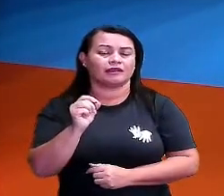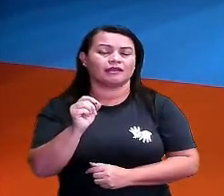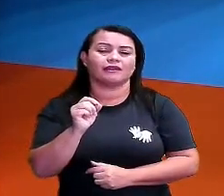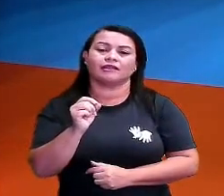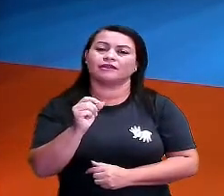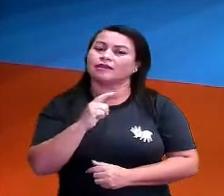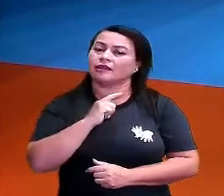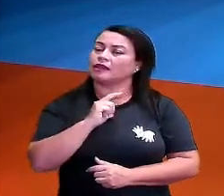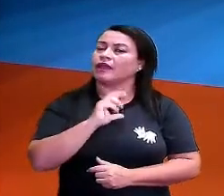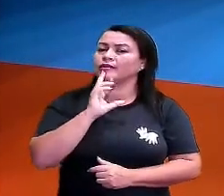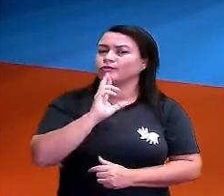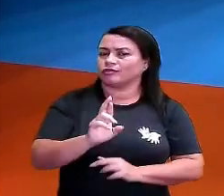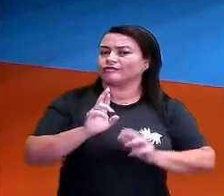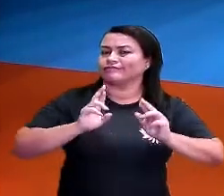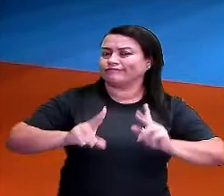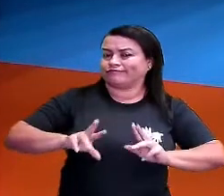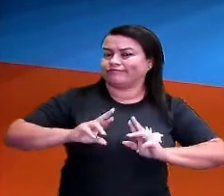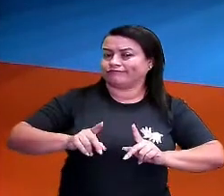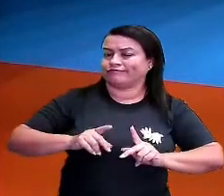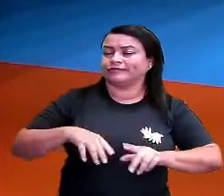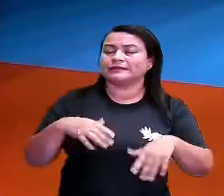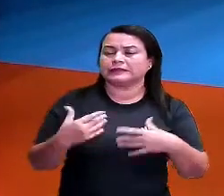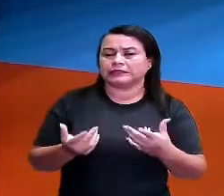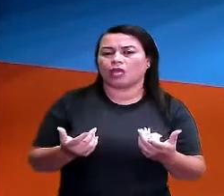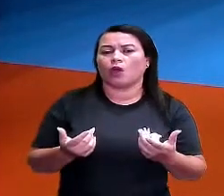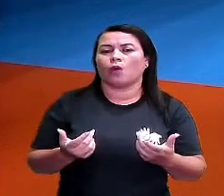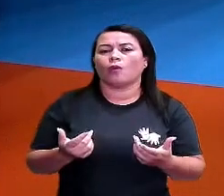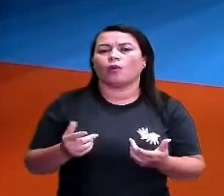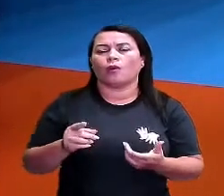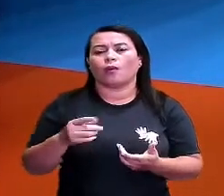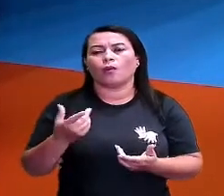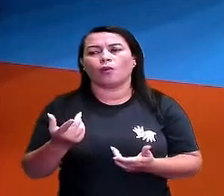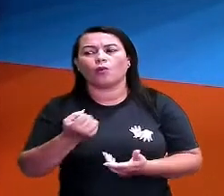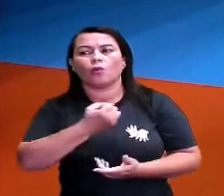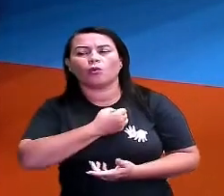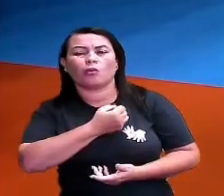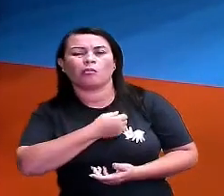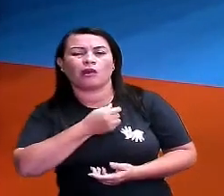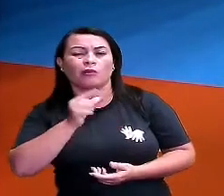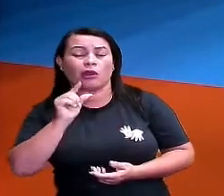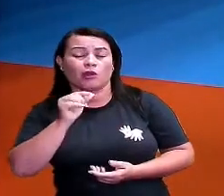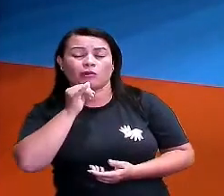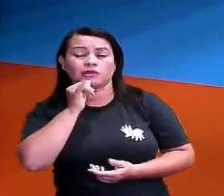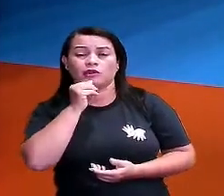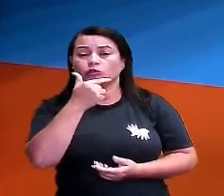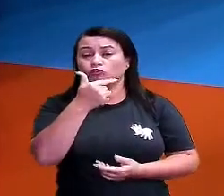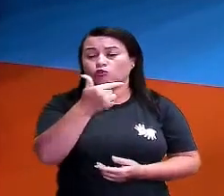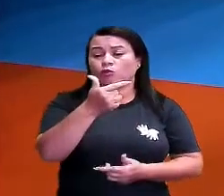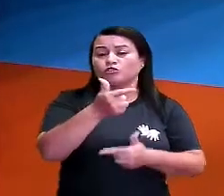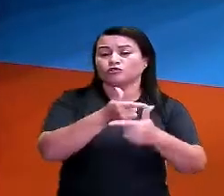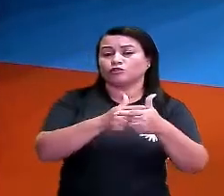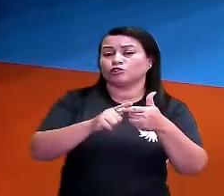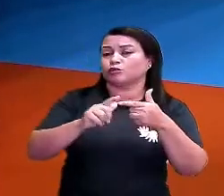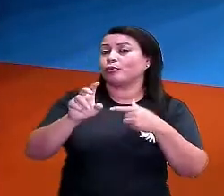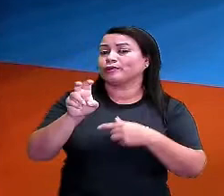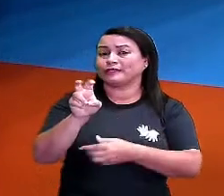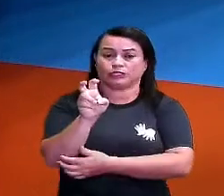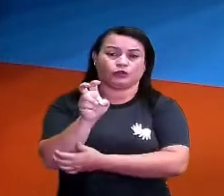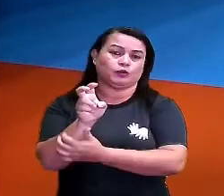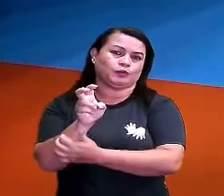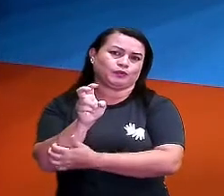um valor diferente. E aí corre muito o caso de um número menor, por exemplo, 2 dividido por 5,